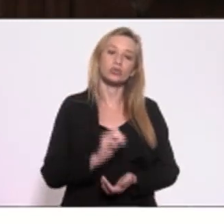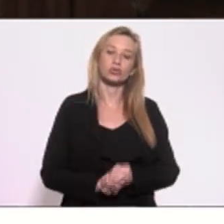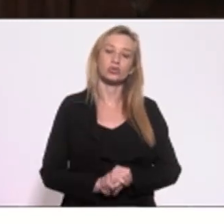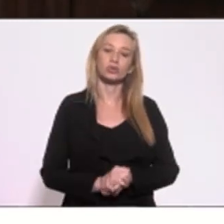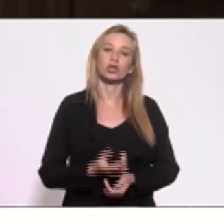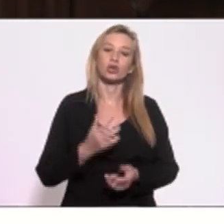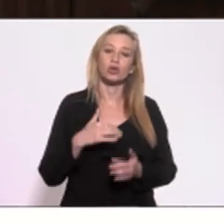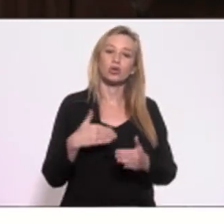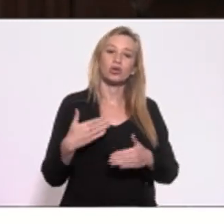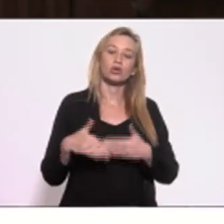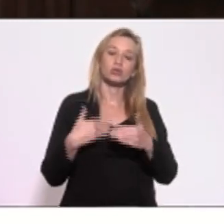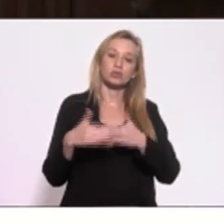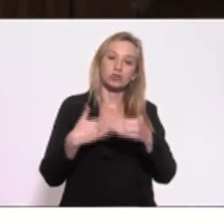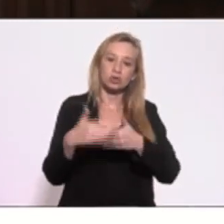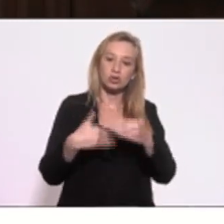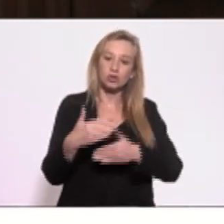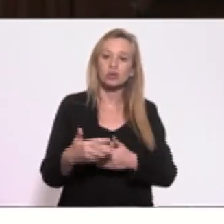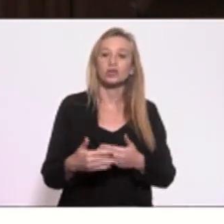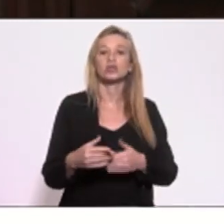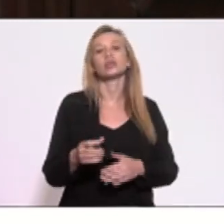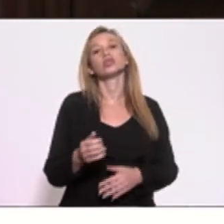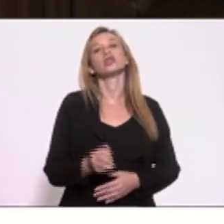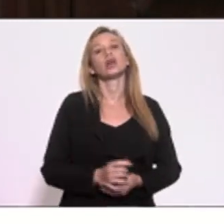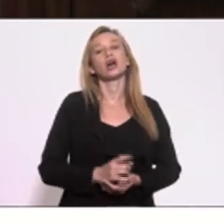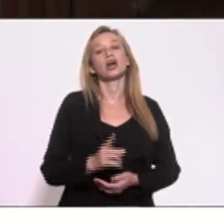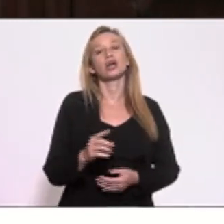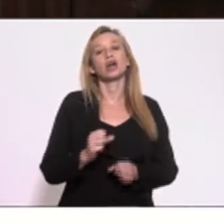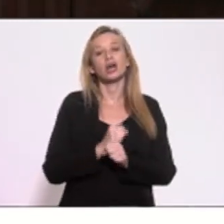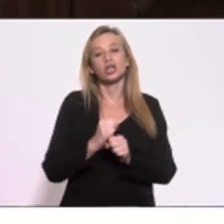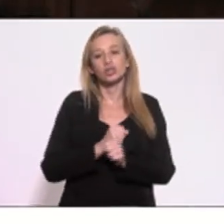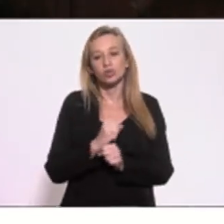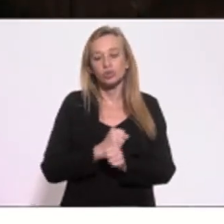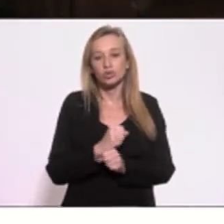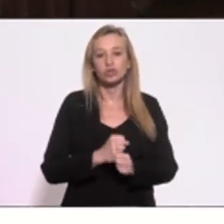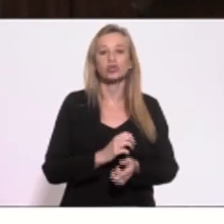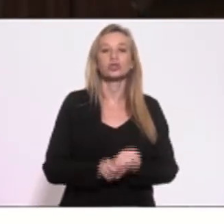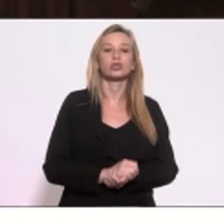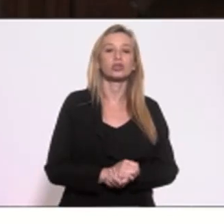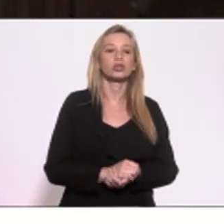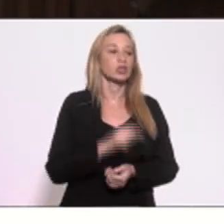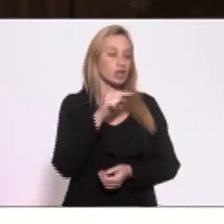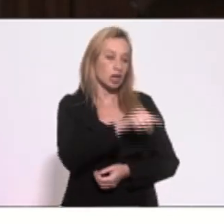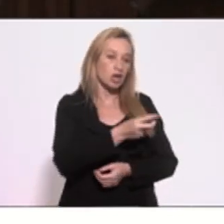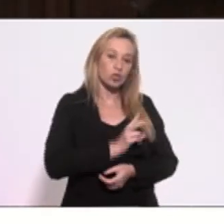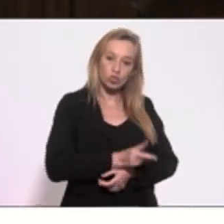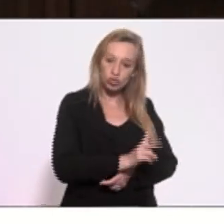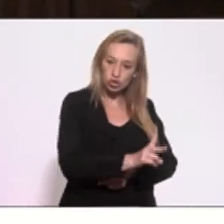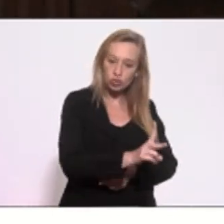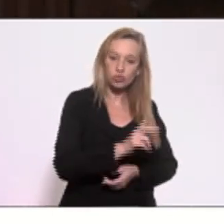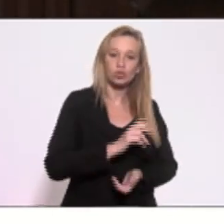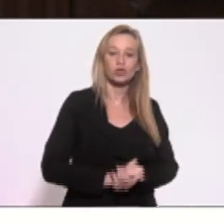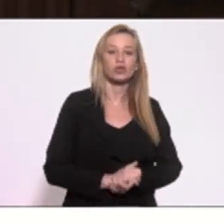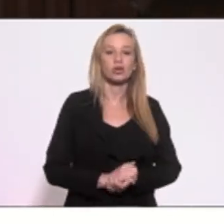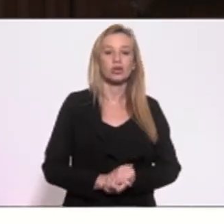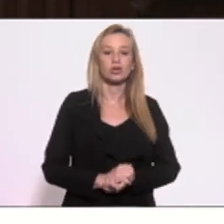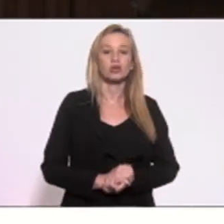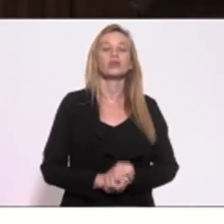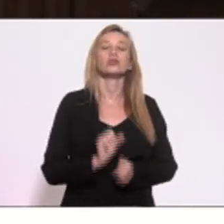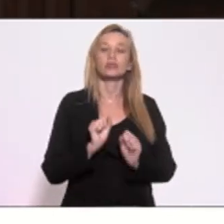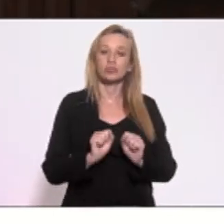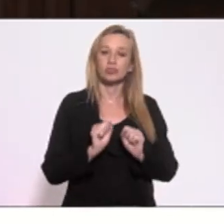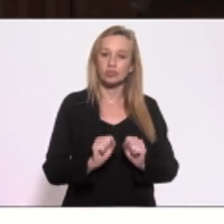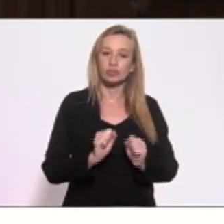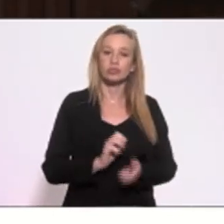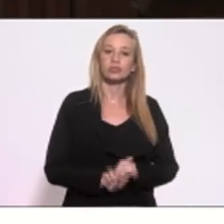ao longo das próximas décadas ela lá continue e possa